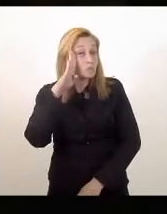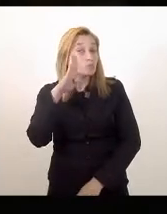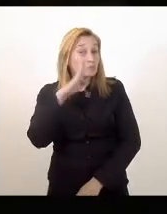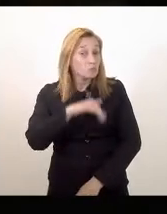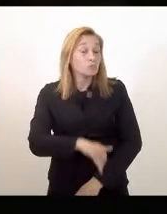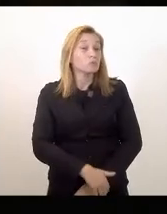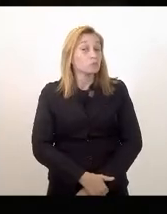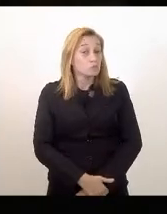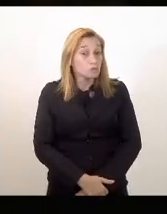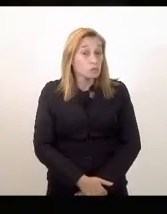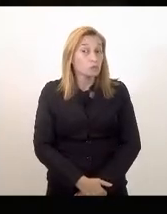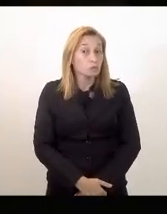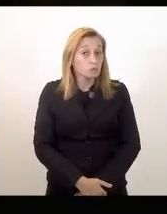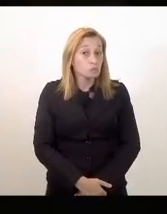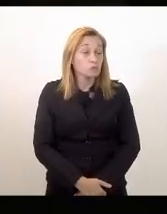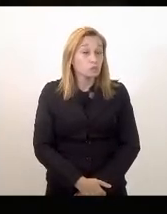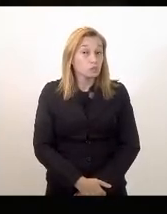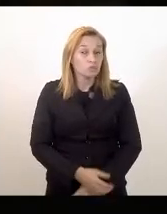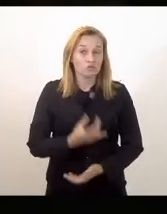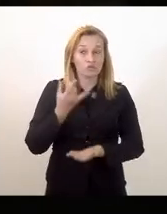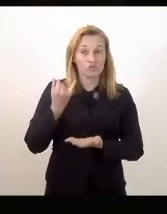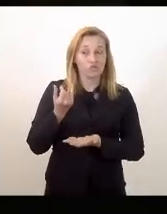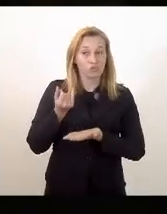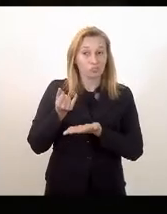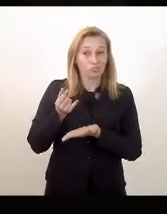principalmente do capital,